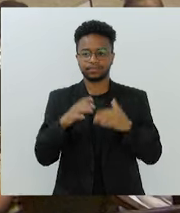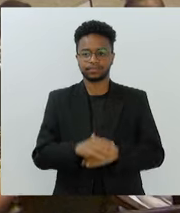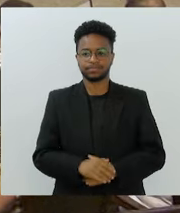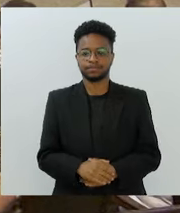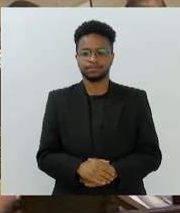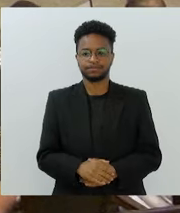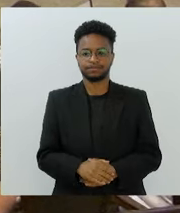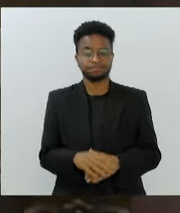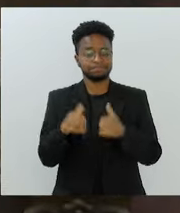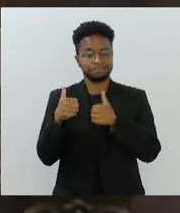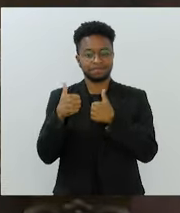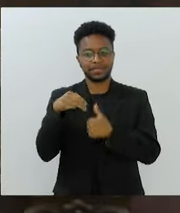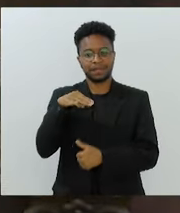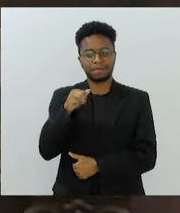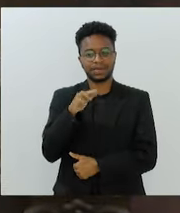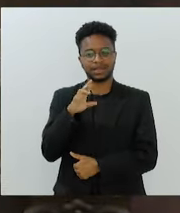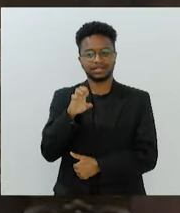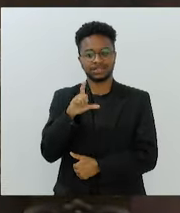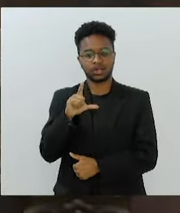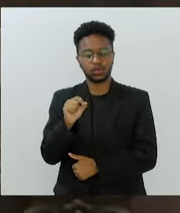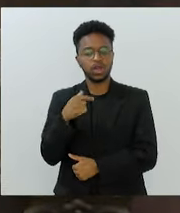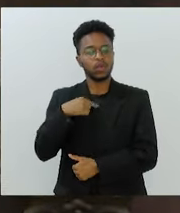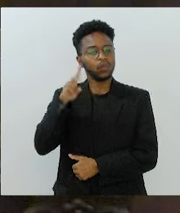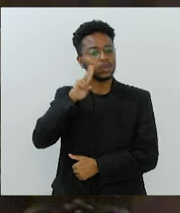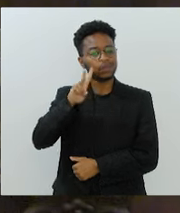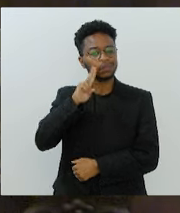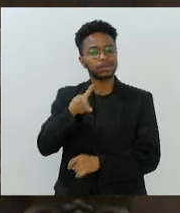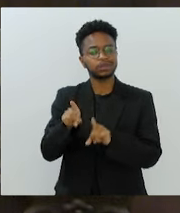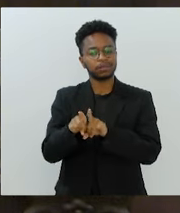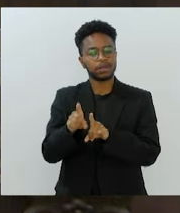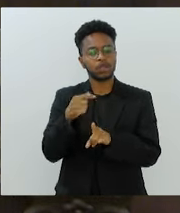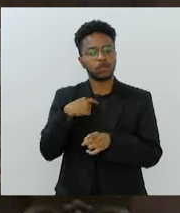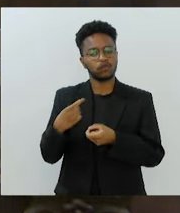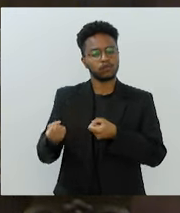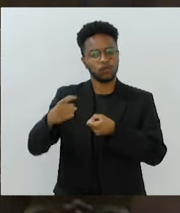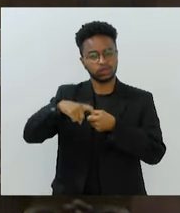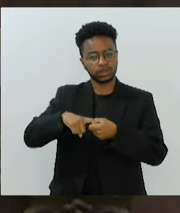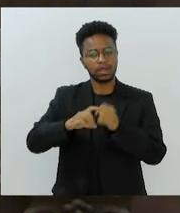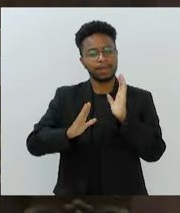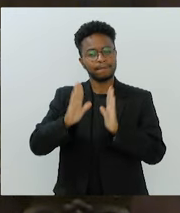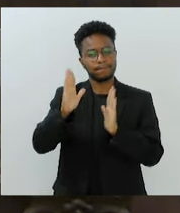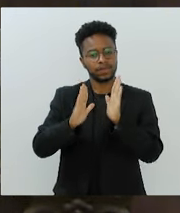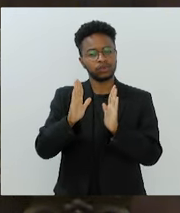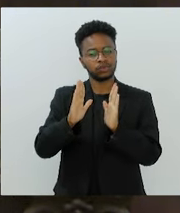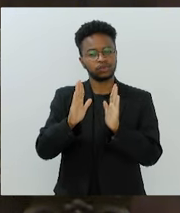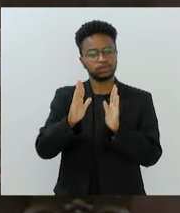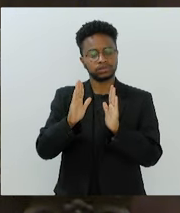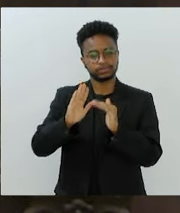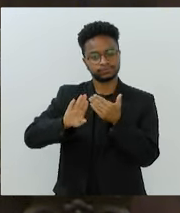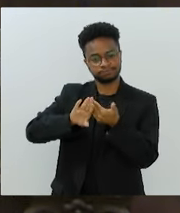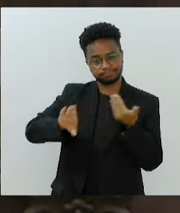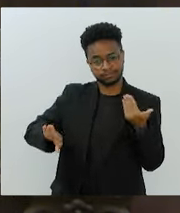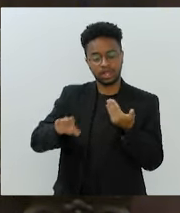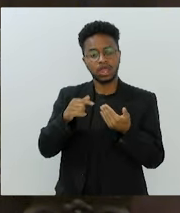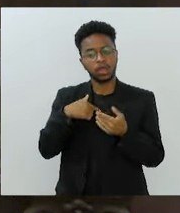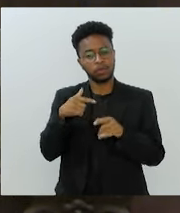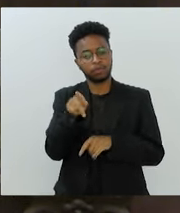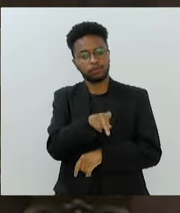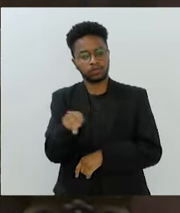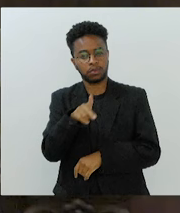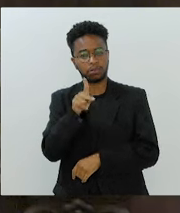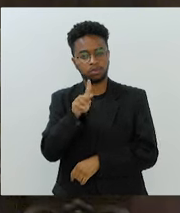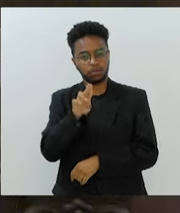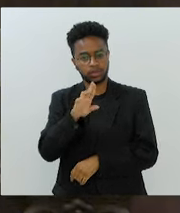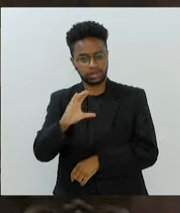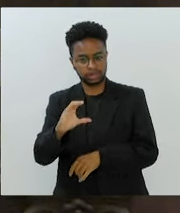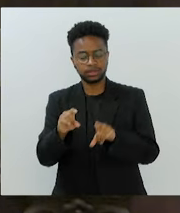Beleza, Marcelo. Estou lembrando aqui, logo que eu voltei do exílio, eu fui também professor da PUC. E depois, como secretário ou como ministro, a